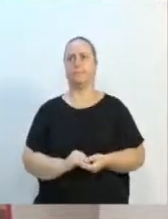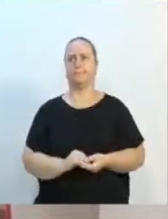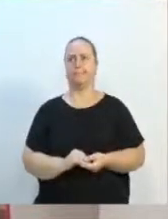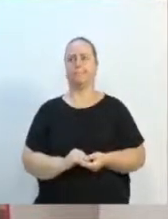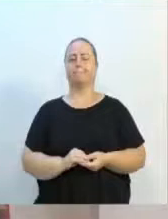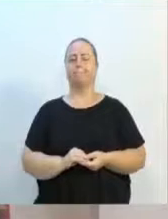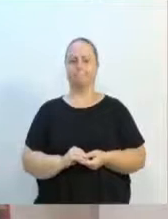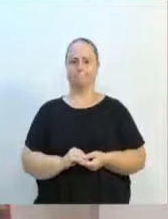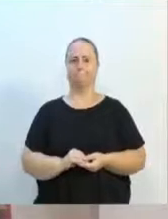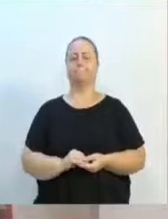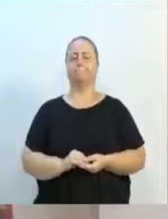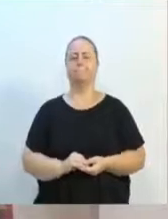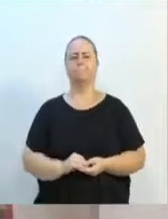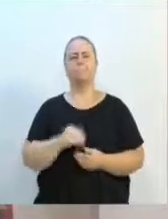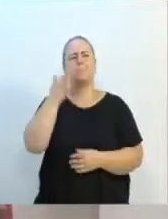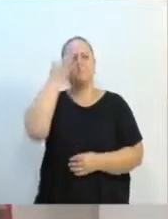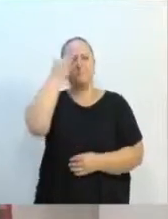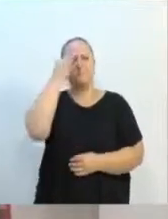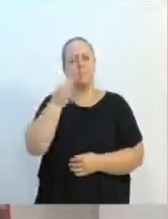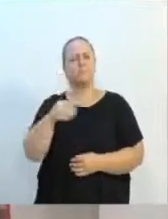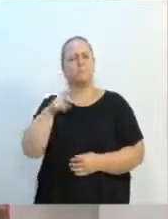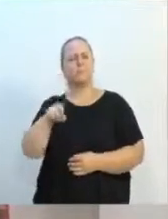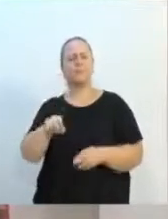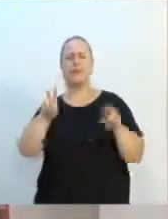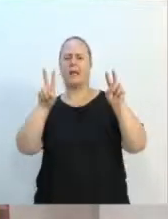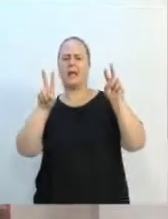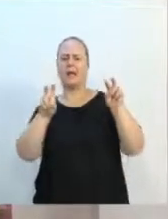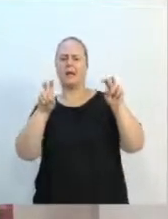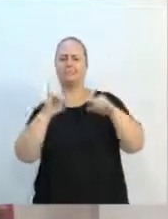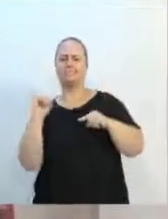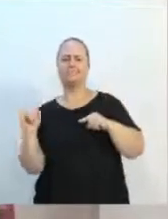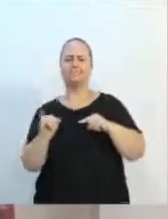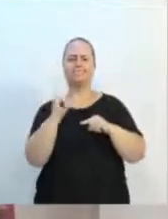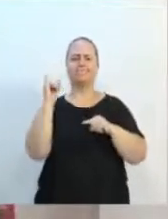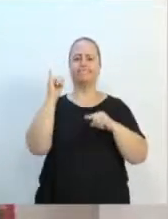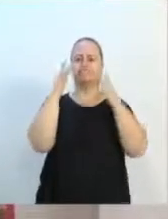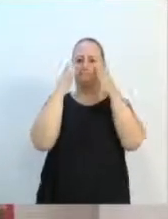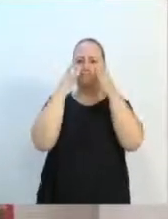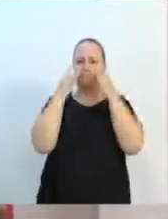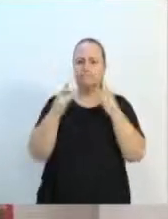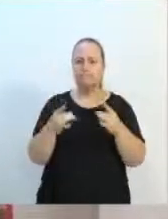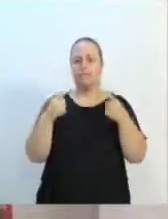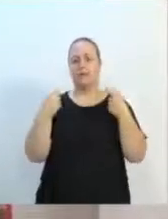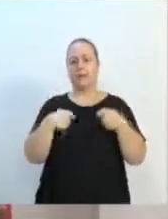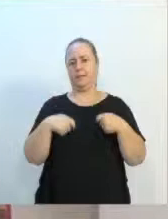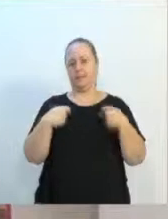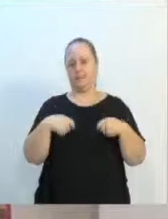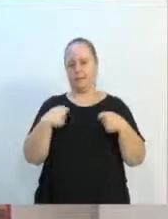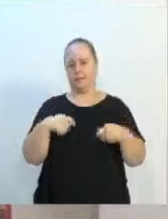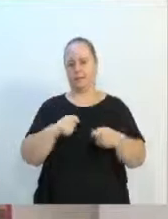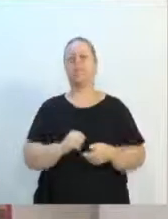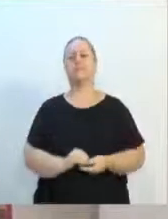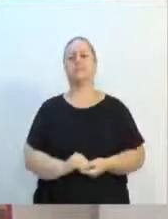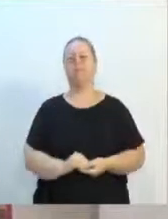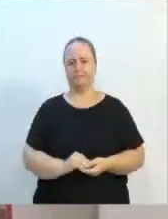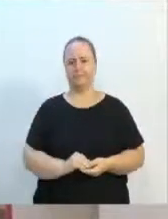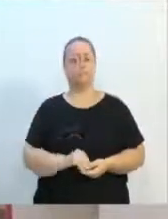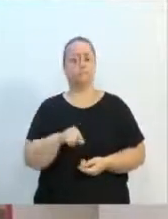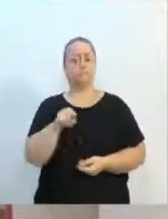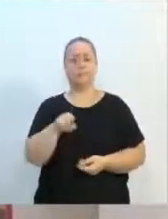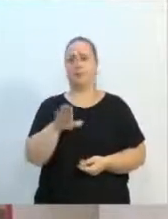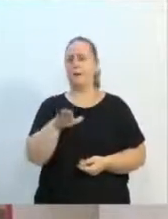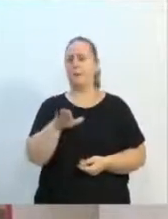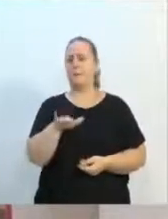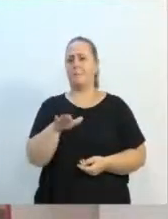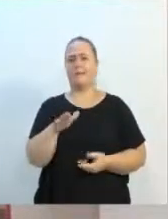arborização urbana é um tema tão relevante e deve ser olhado com bastante atenção? Porque, em geral, são iniciativas baratas, vereador